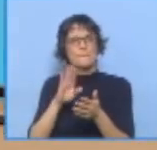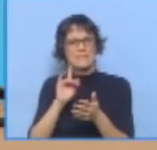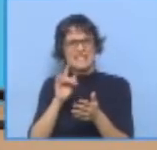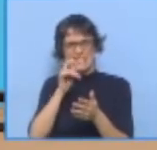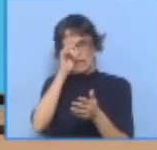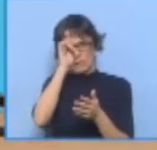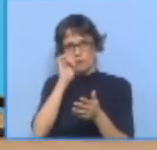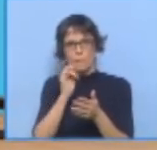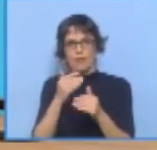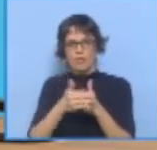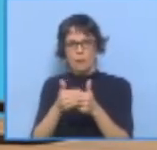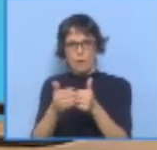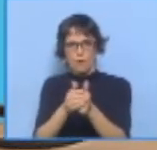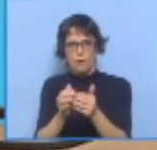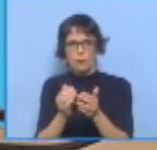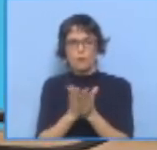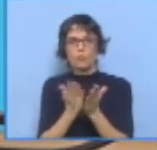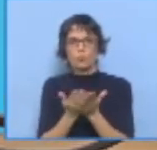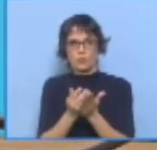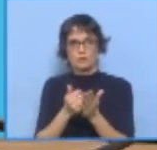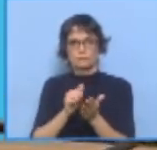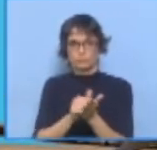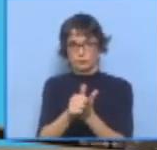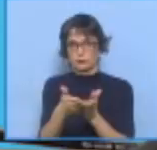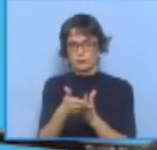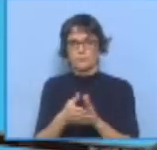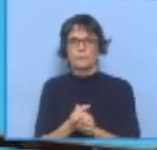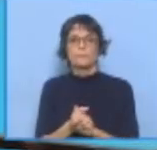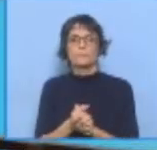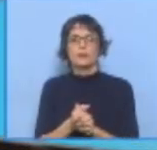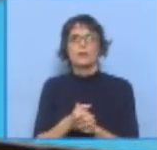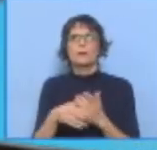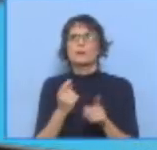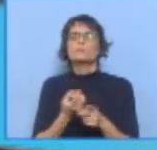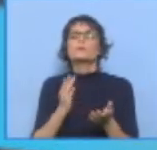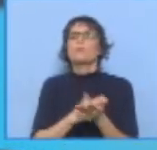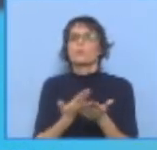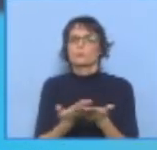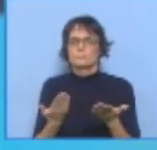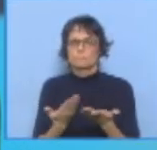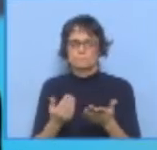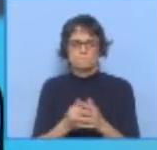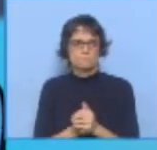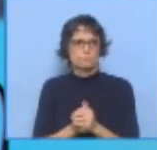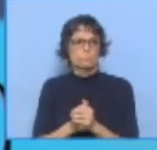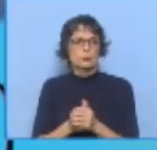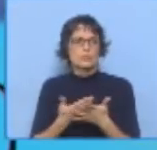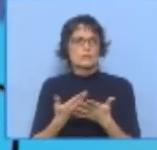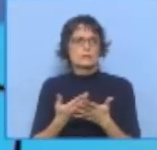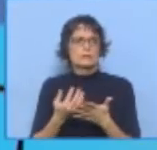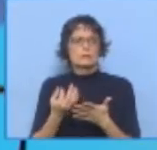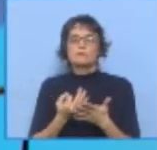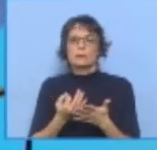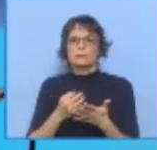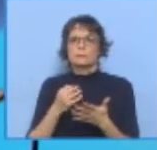razão de ser desta tradução é, antes de mais, um desejo e uma necessidade que se